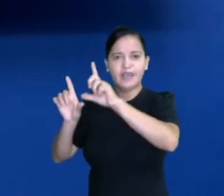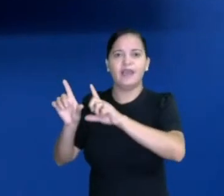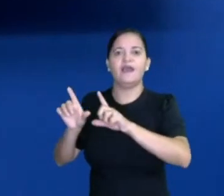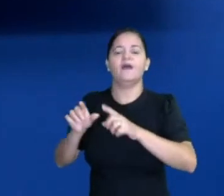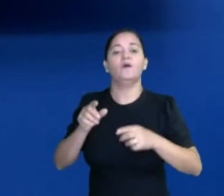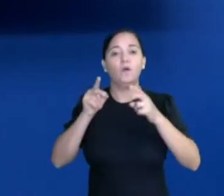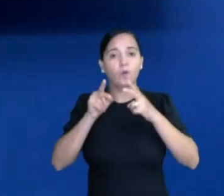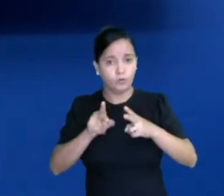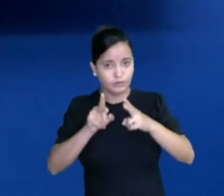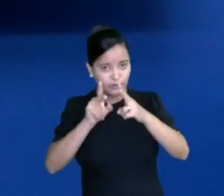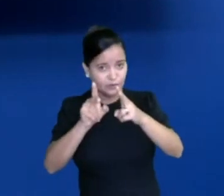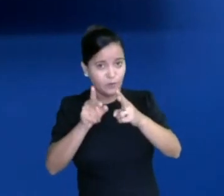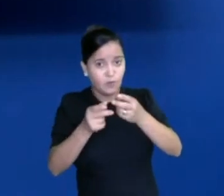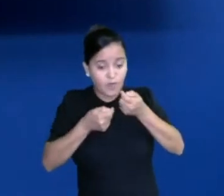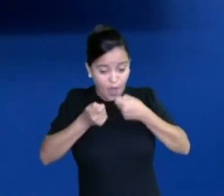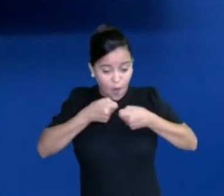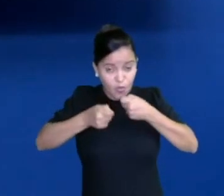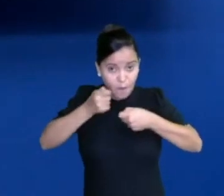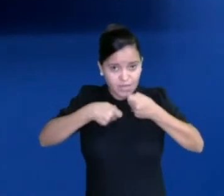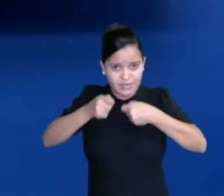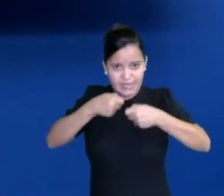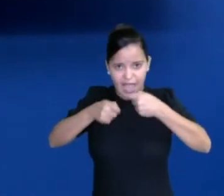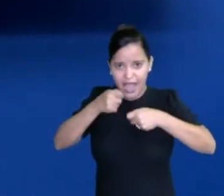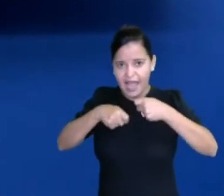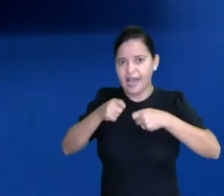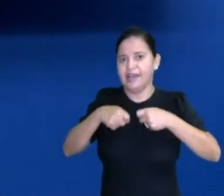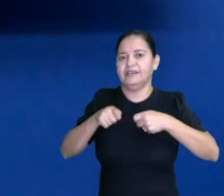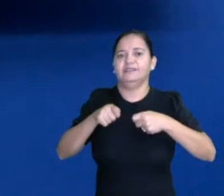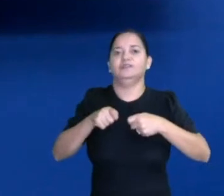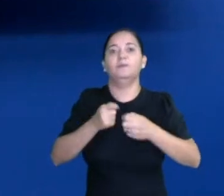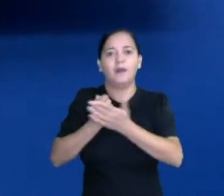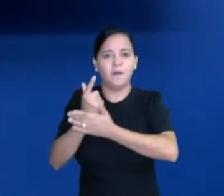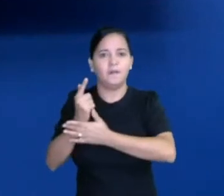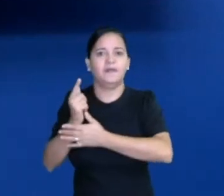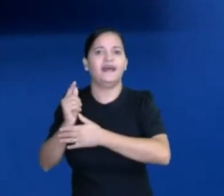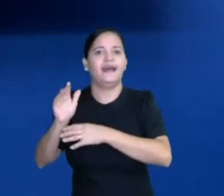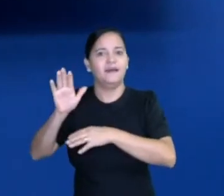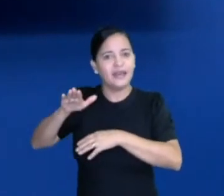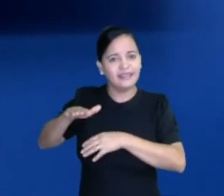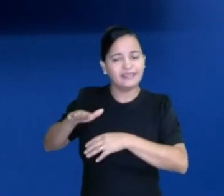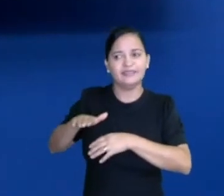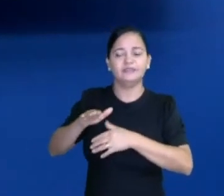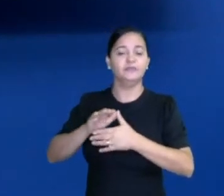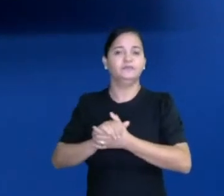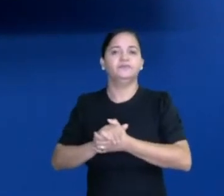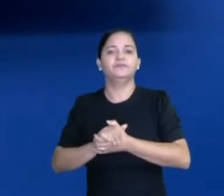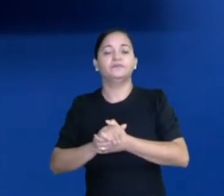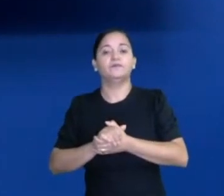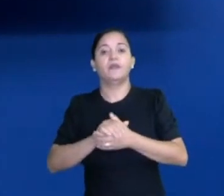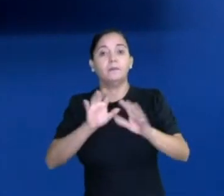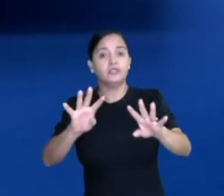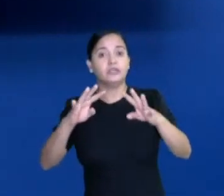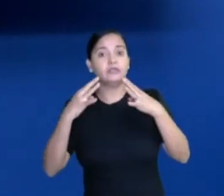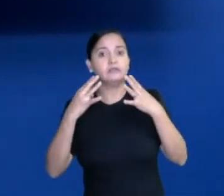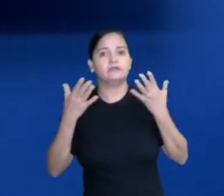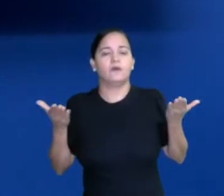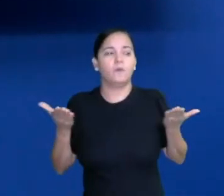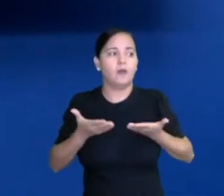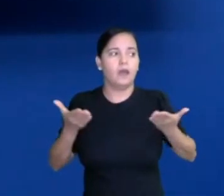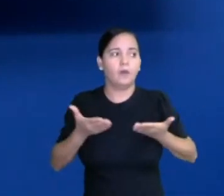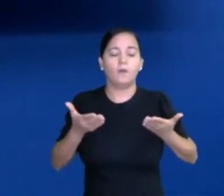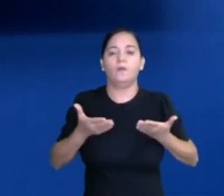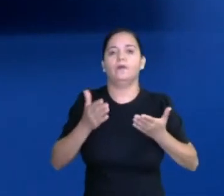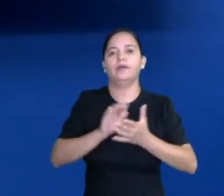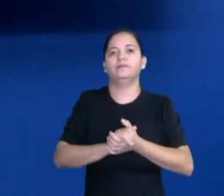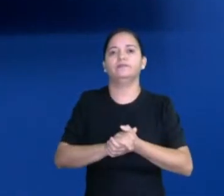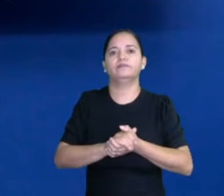tudo baratinho, né? Espera a pandemia passar. Então, vamos lá. Então, presta bem atenção agora. Ideias associadas